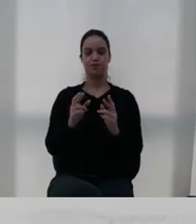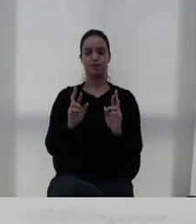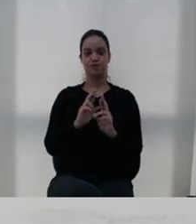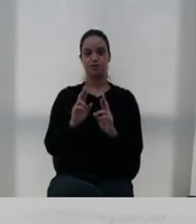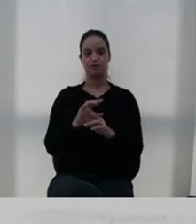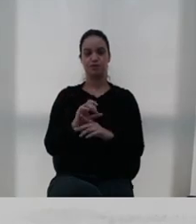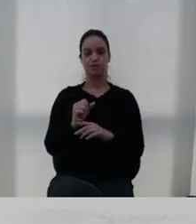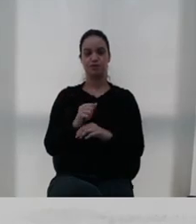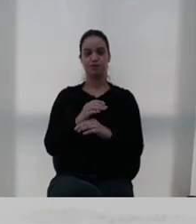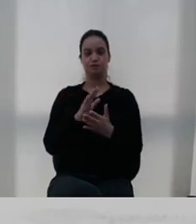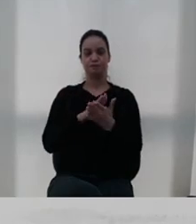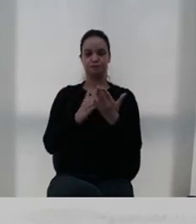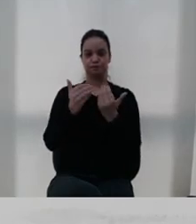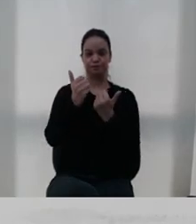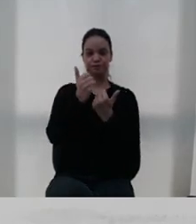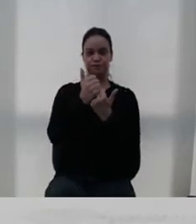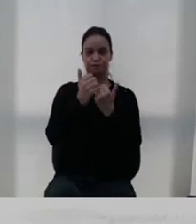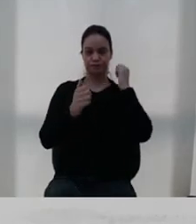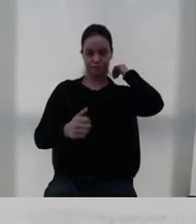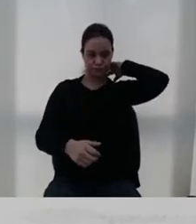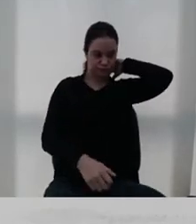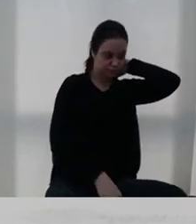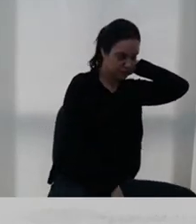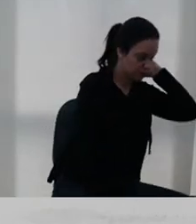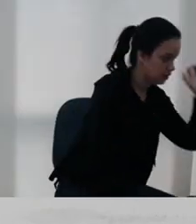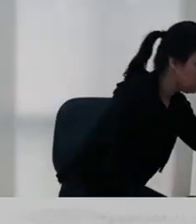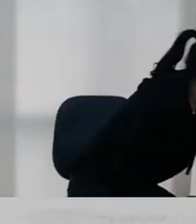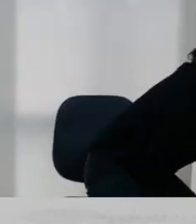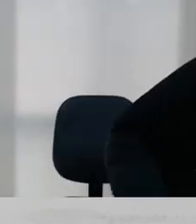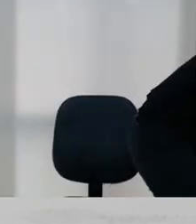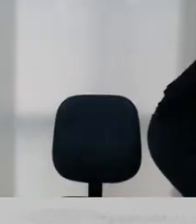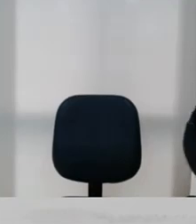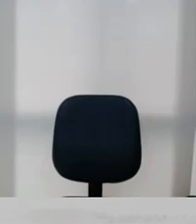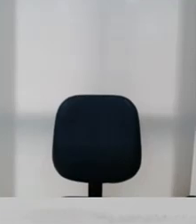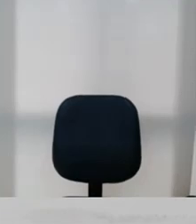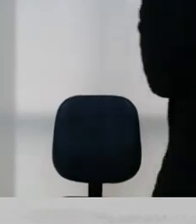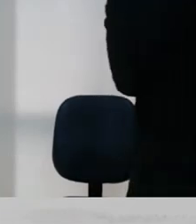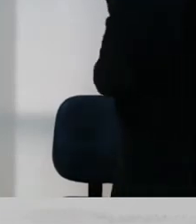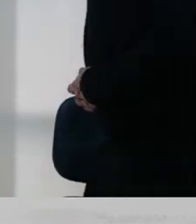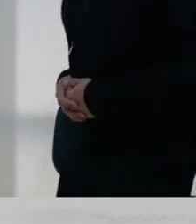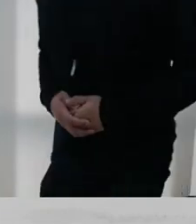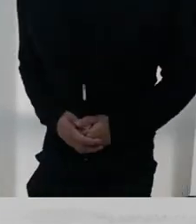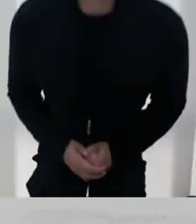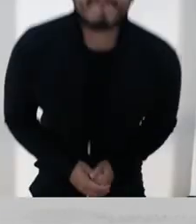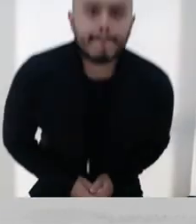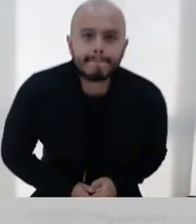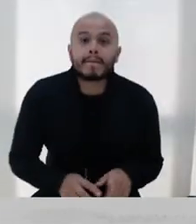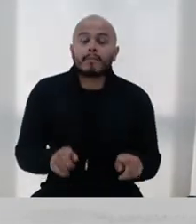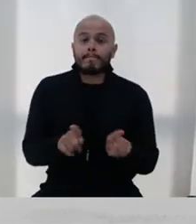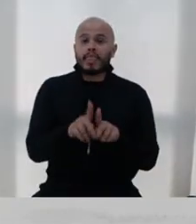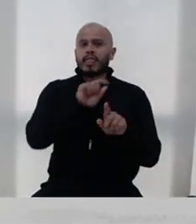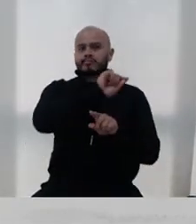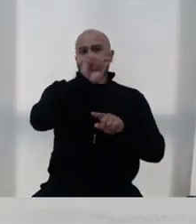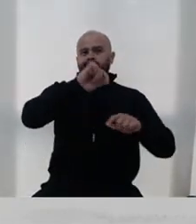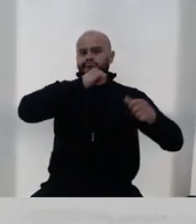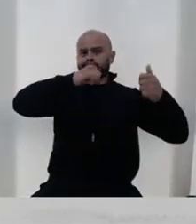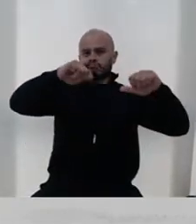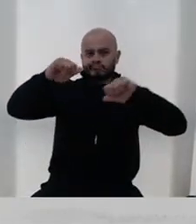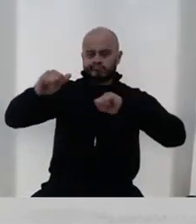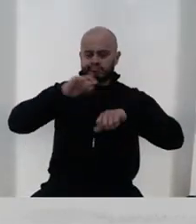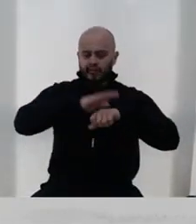aos analistas, Vossa Excelência, assim como a colega Daniele Gaiotto fez o comentário dos analistas, de forma